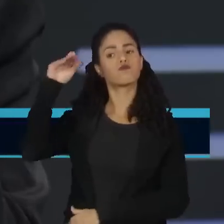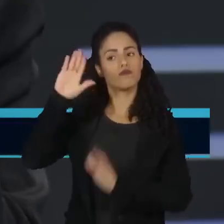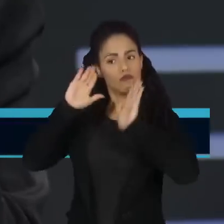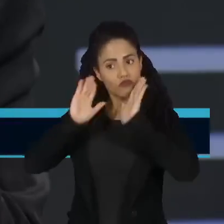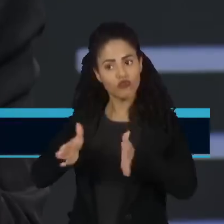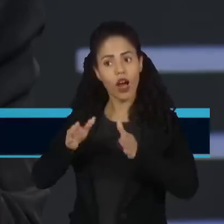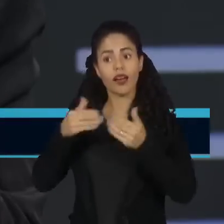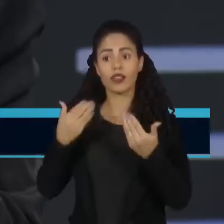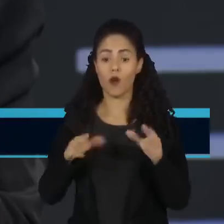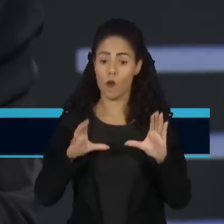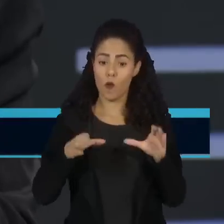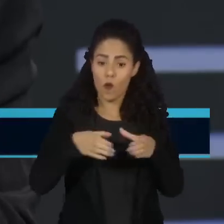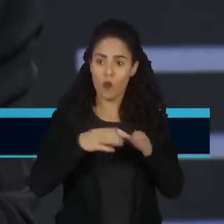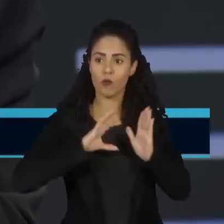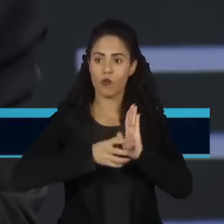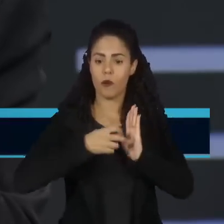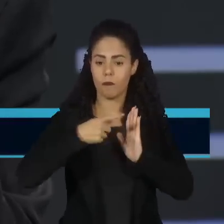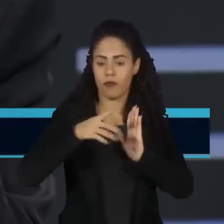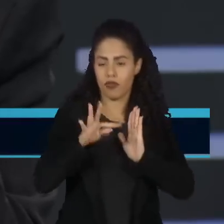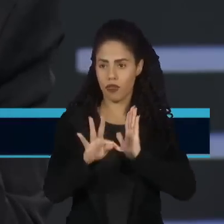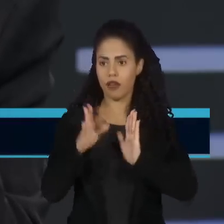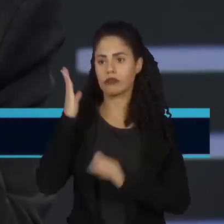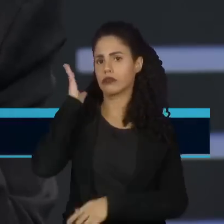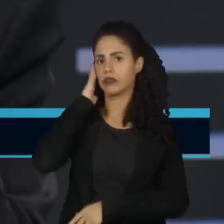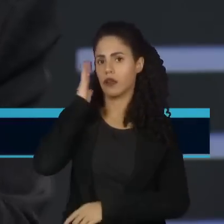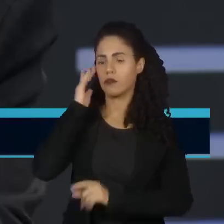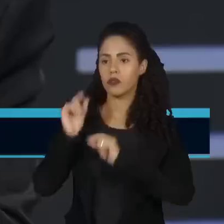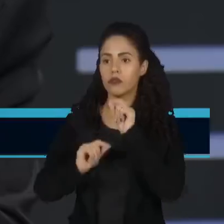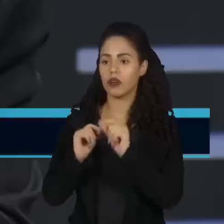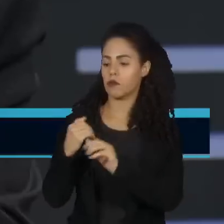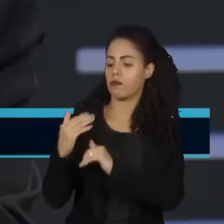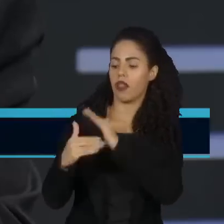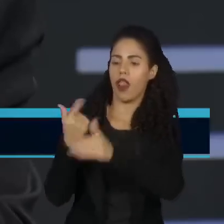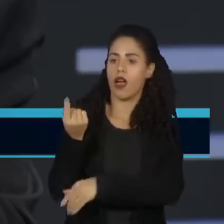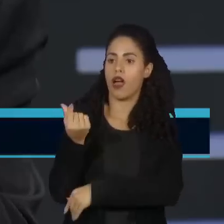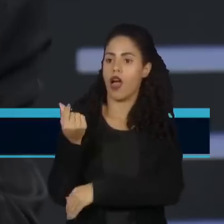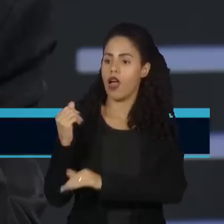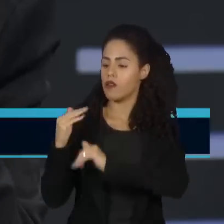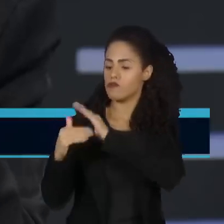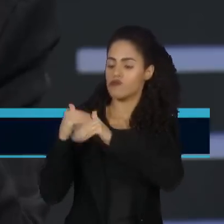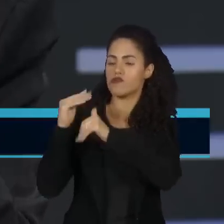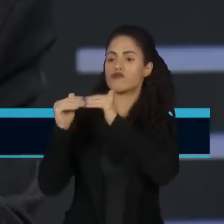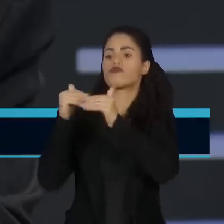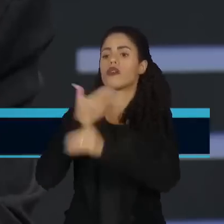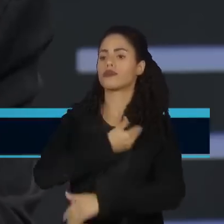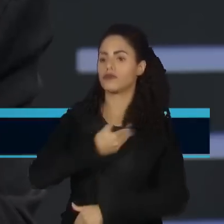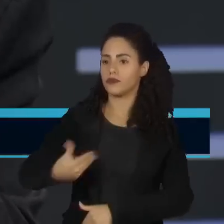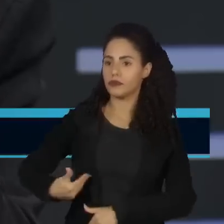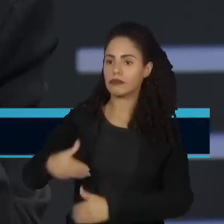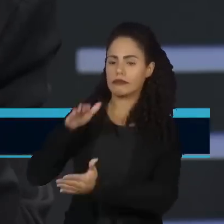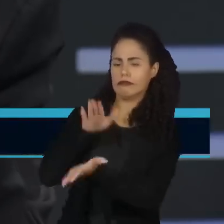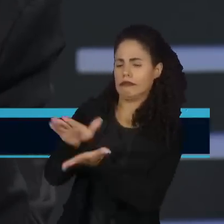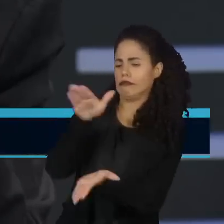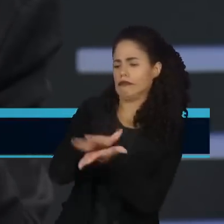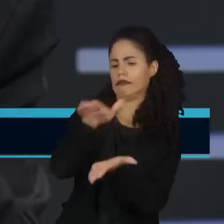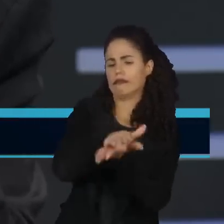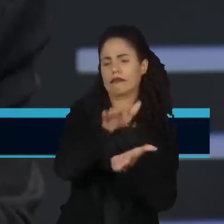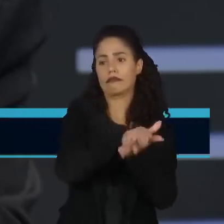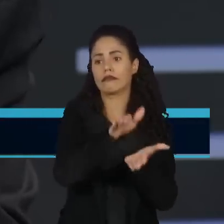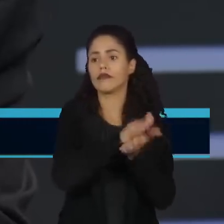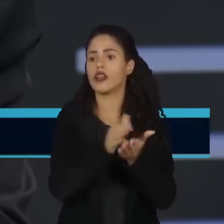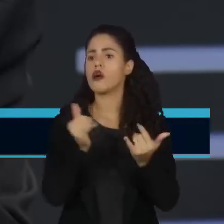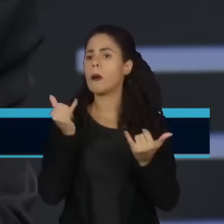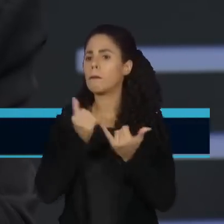o PT tem um certo ethos de desenvolvimento financiado pelo Estado, gasto, parece que não tem muito